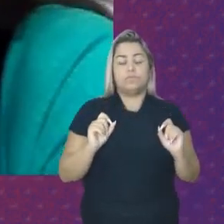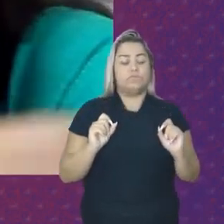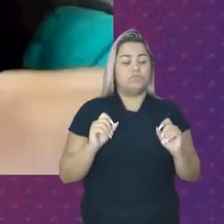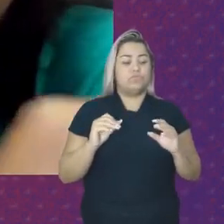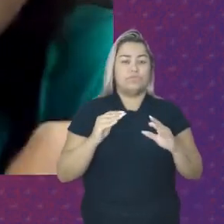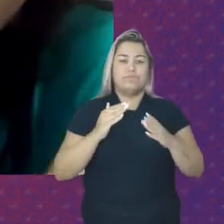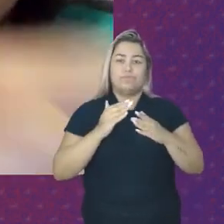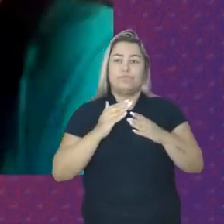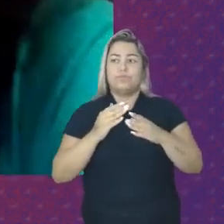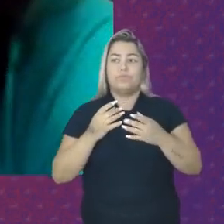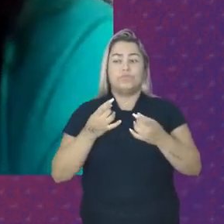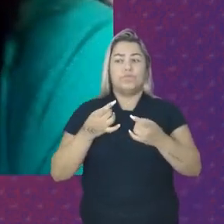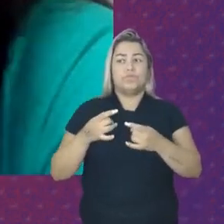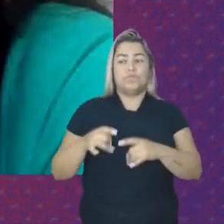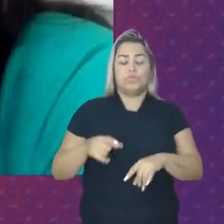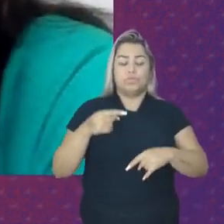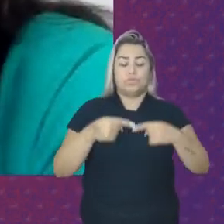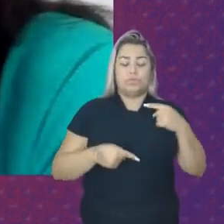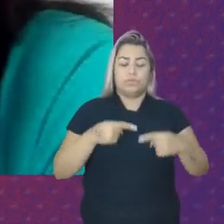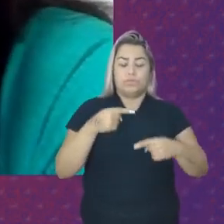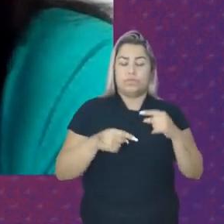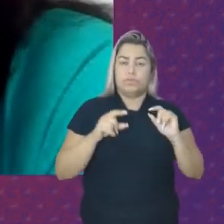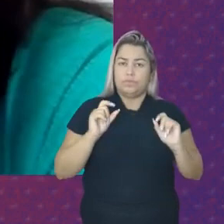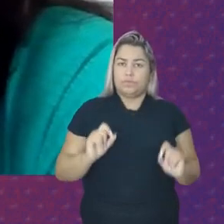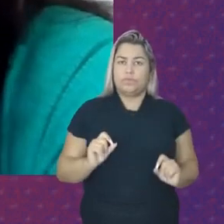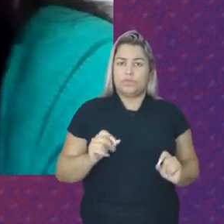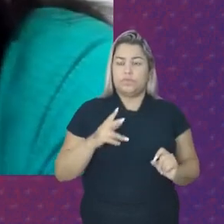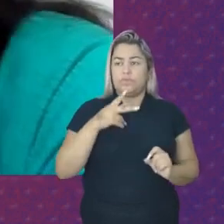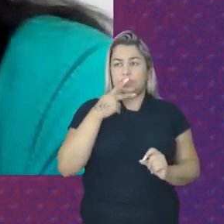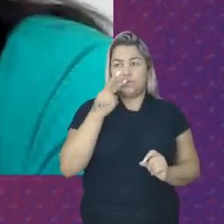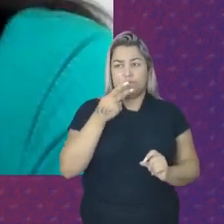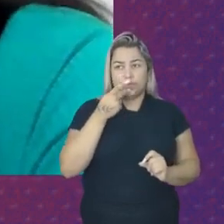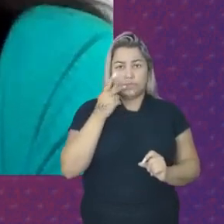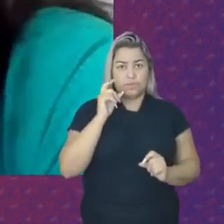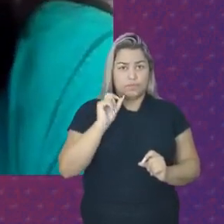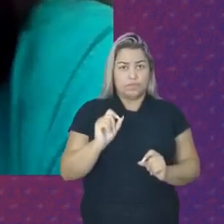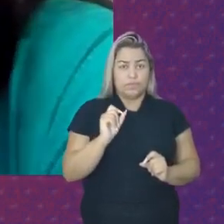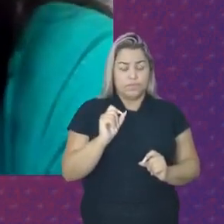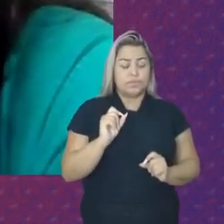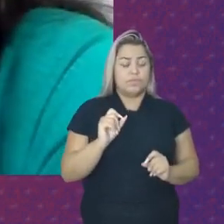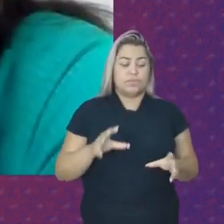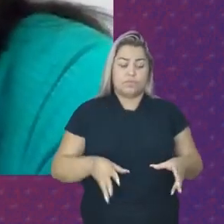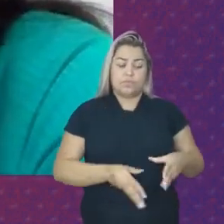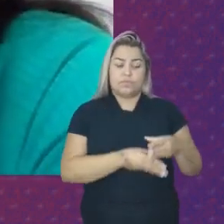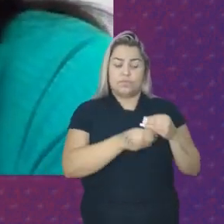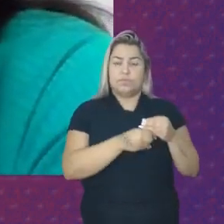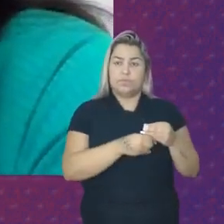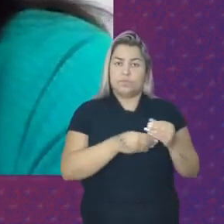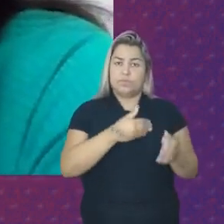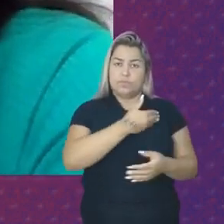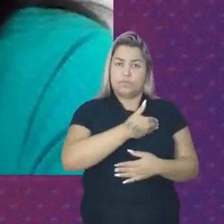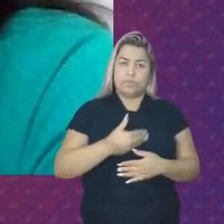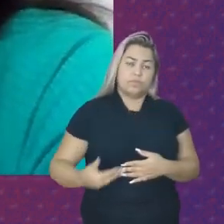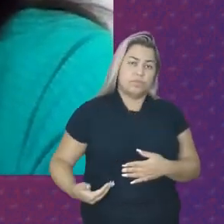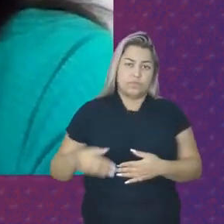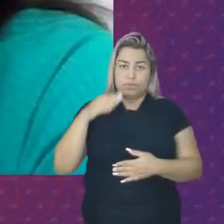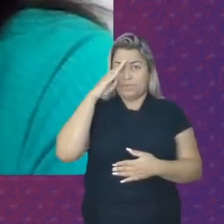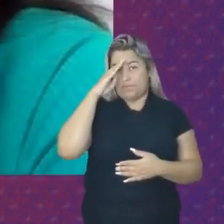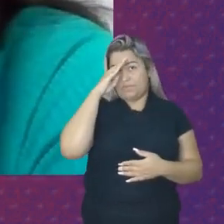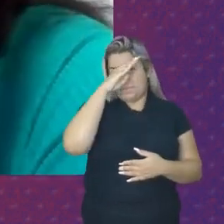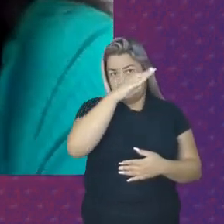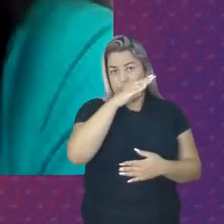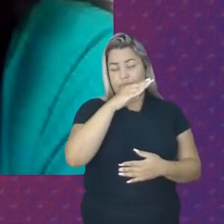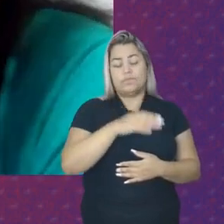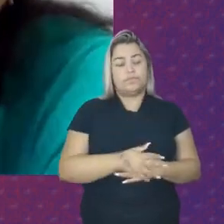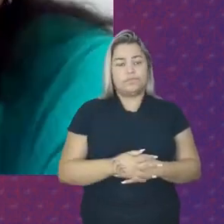desmonte, uma política de desmonte, que eu costumo caracterizar, que foi empregada por esse governo Bolsonaro,